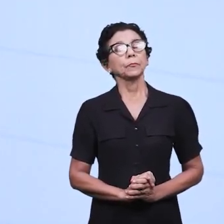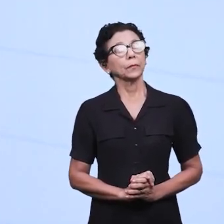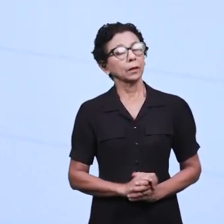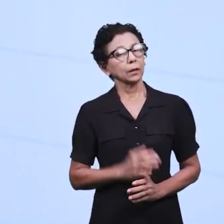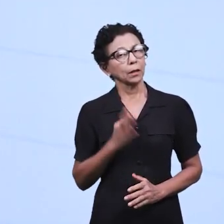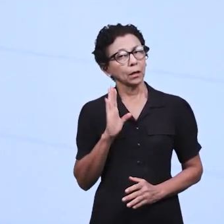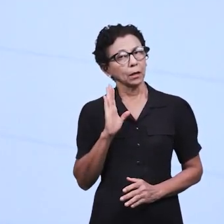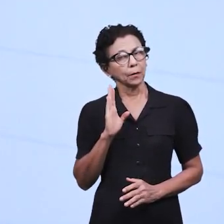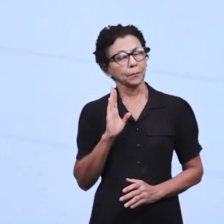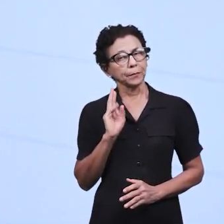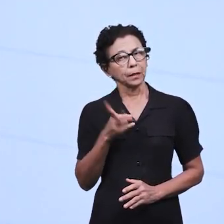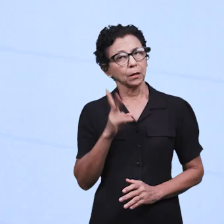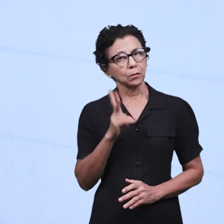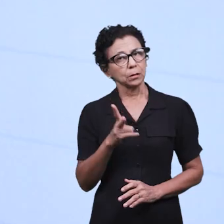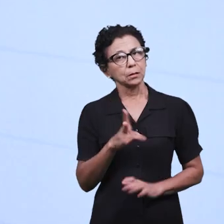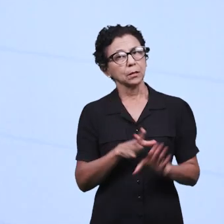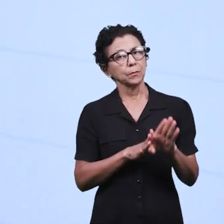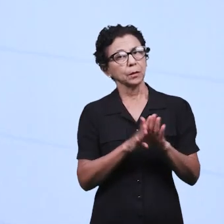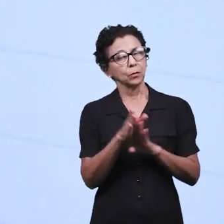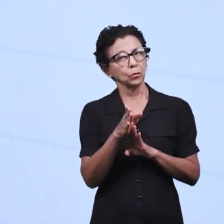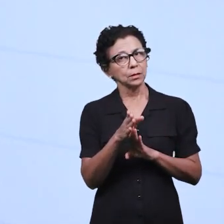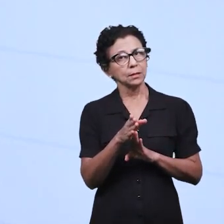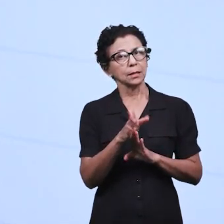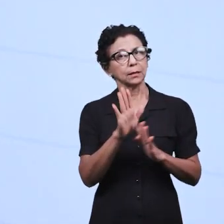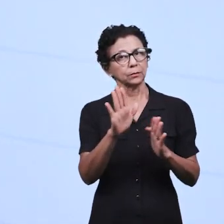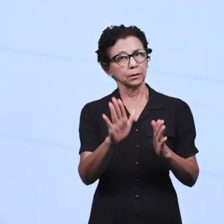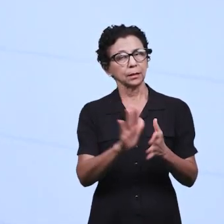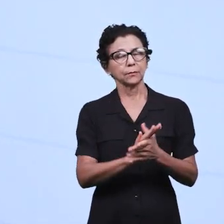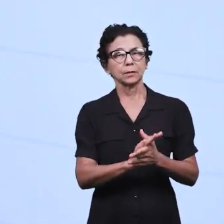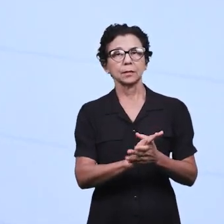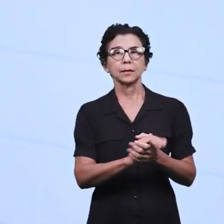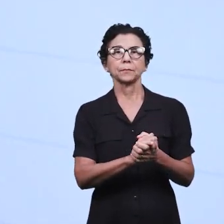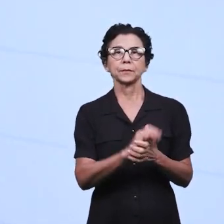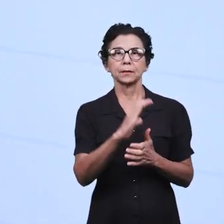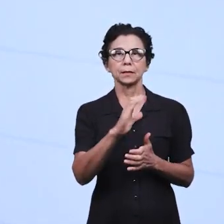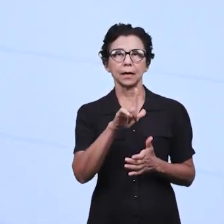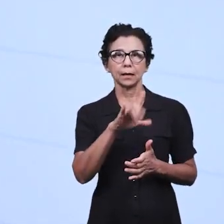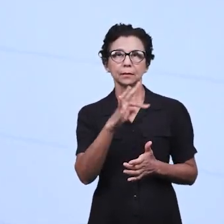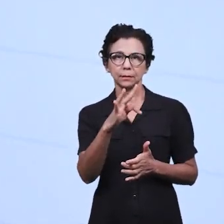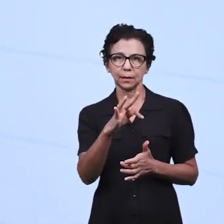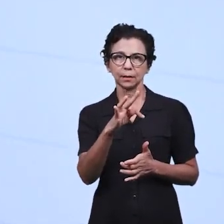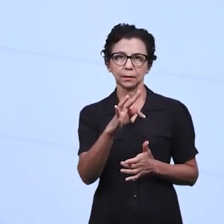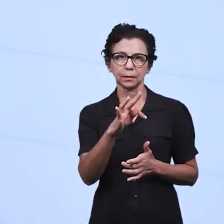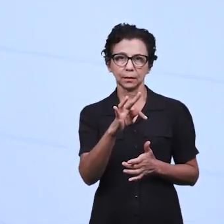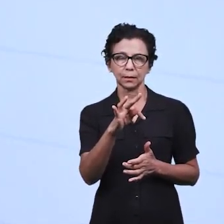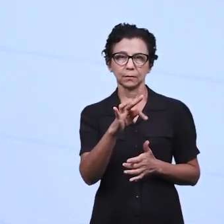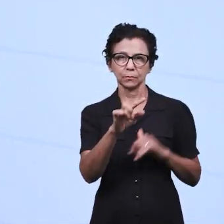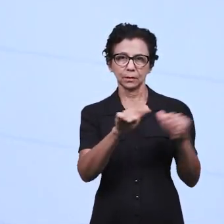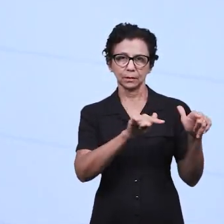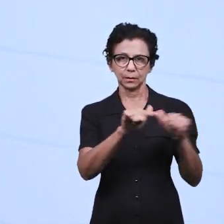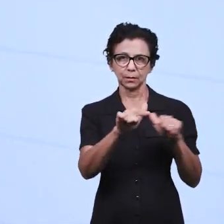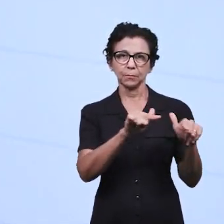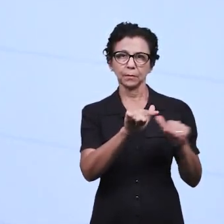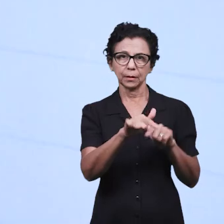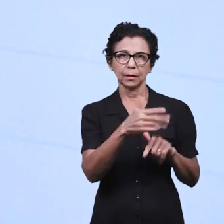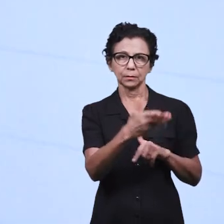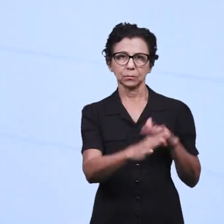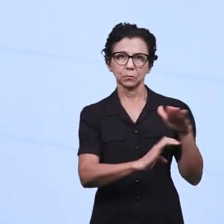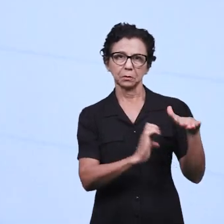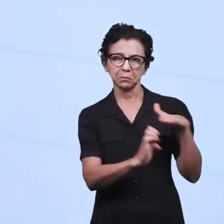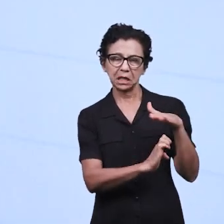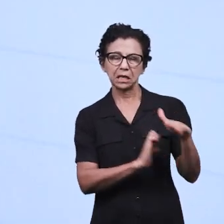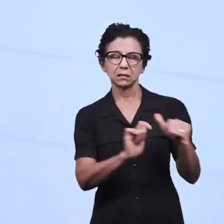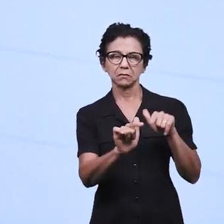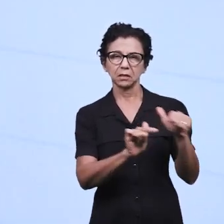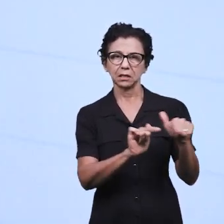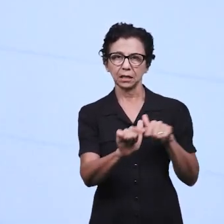da contribuição. Porque, assim, quem está trabalhando de carteira registrada, SLT, está contribuindo, né? O empregador está repassando as